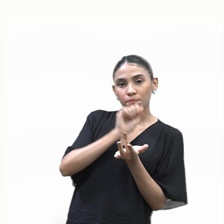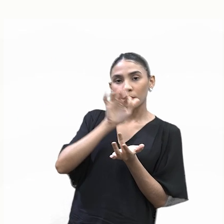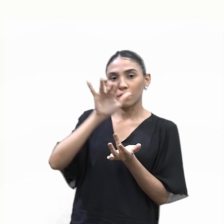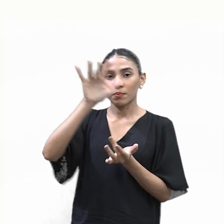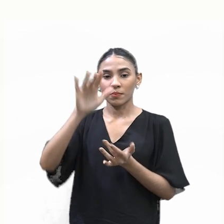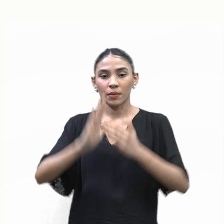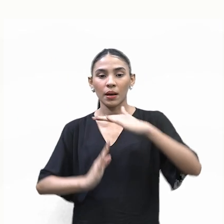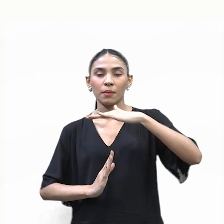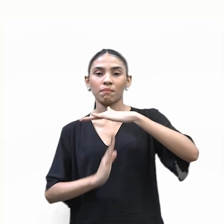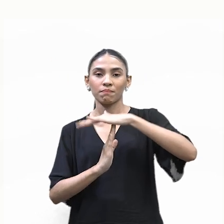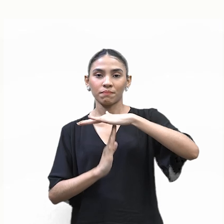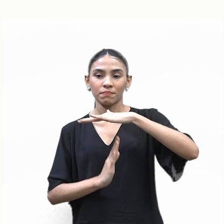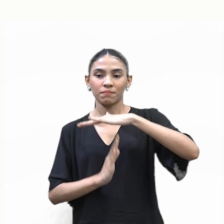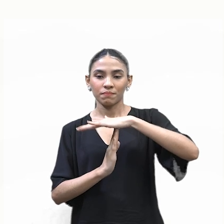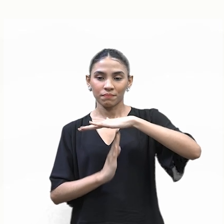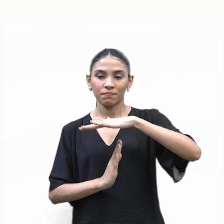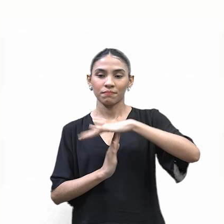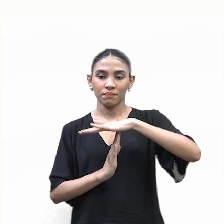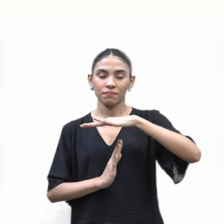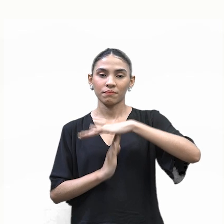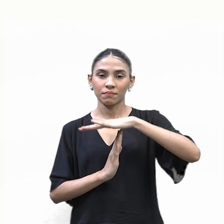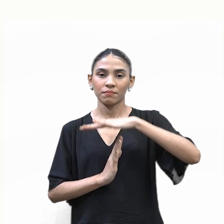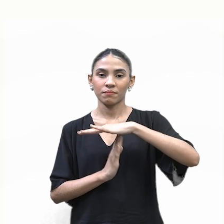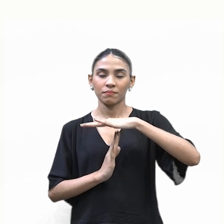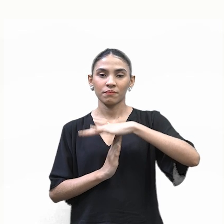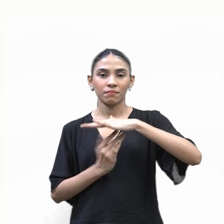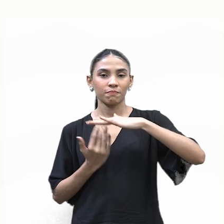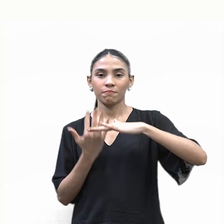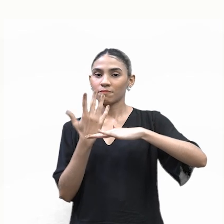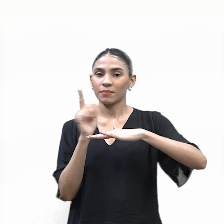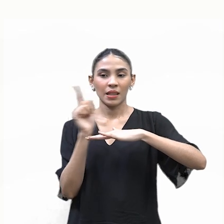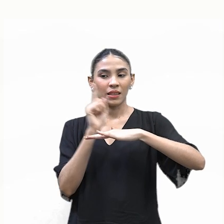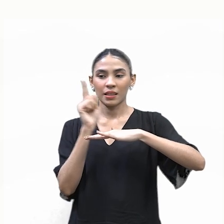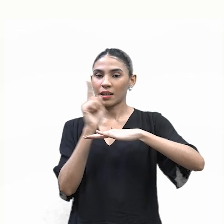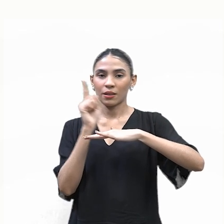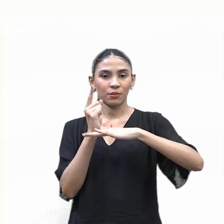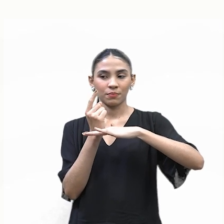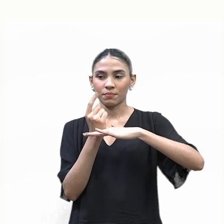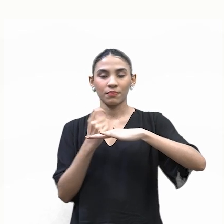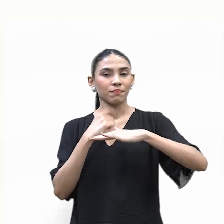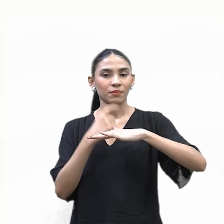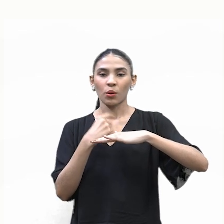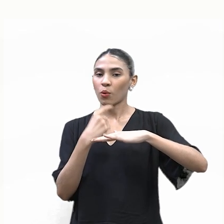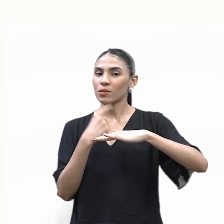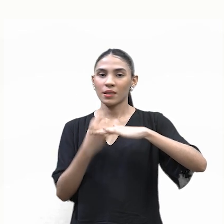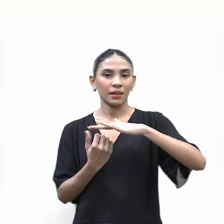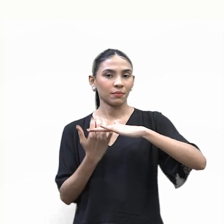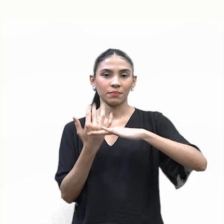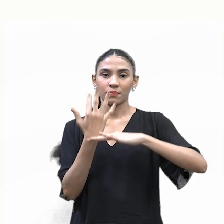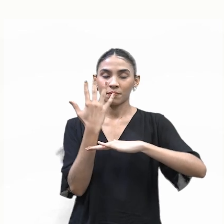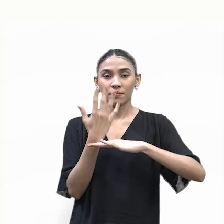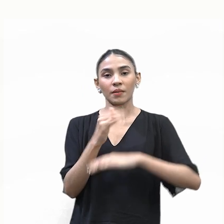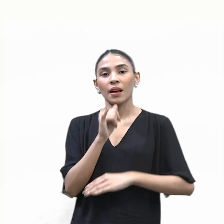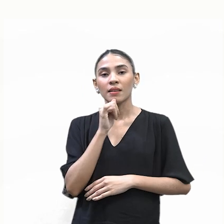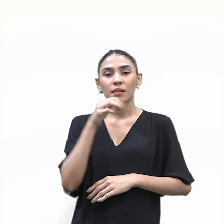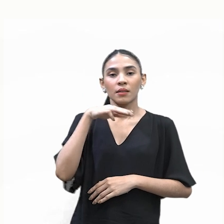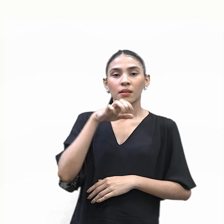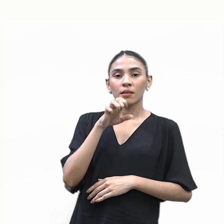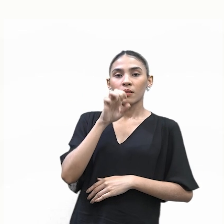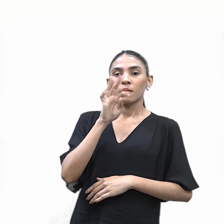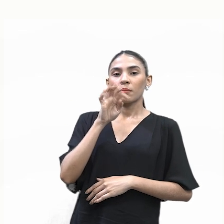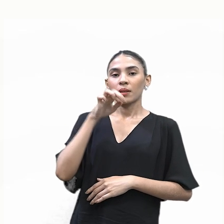fica retida por essa camada de gases, né, que não saem tão facilmente. Então a gente tem aí gases como o